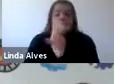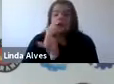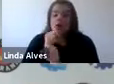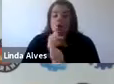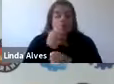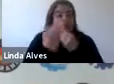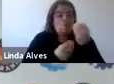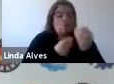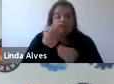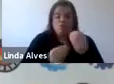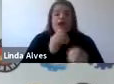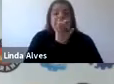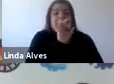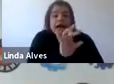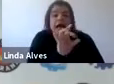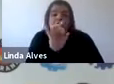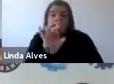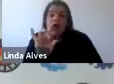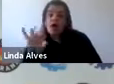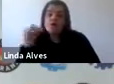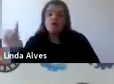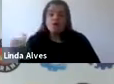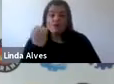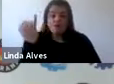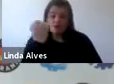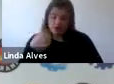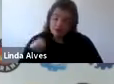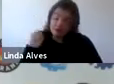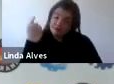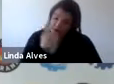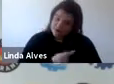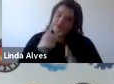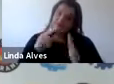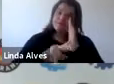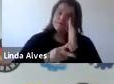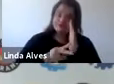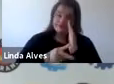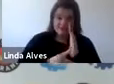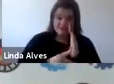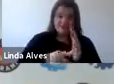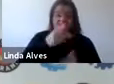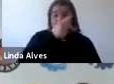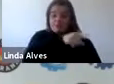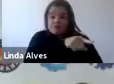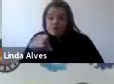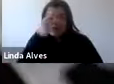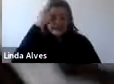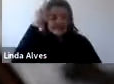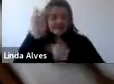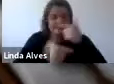importantes para nós, aqui no Sindicato dos Metalúrgicos da Grande Curitiba. É com você, Fernando.